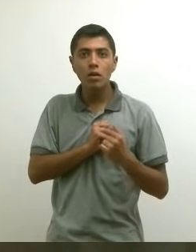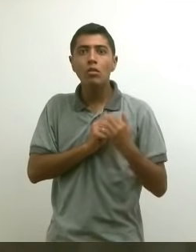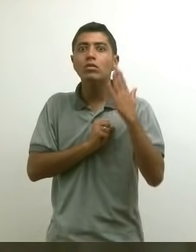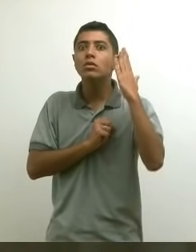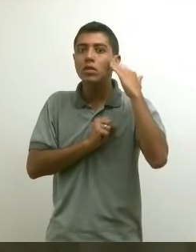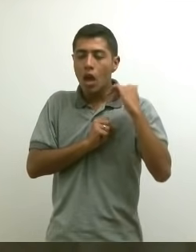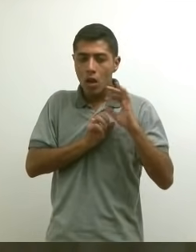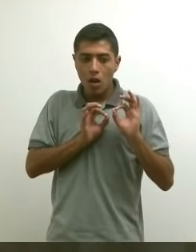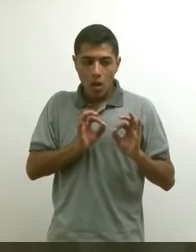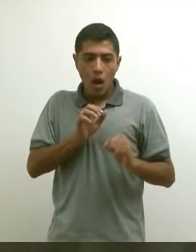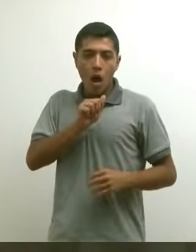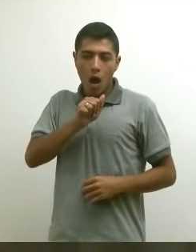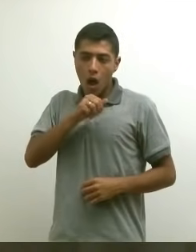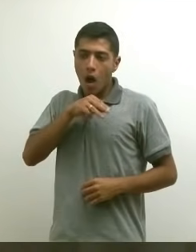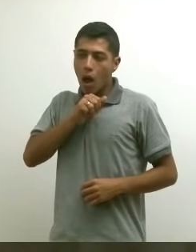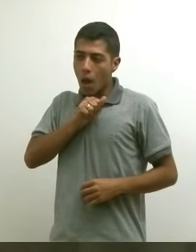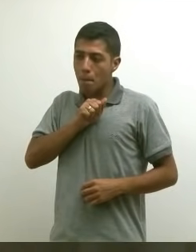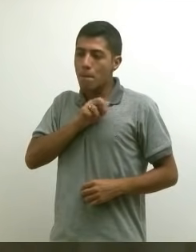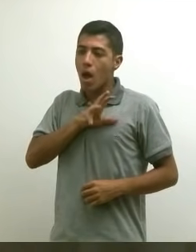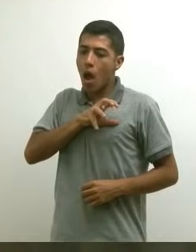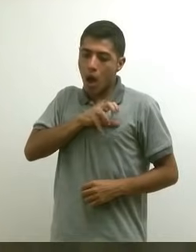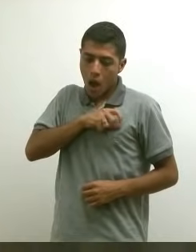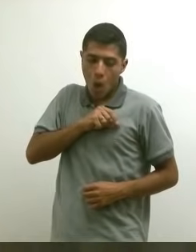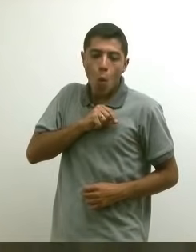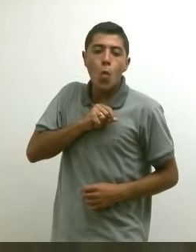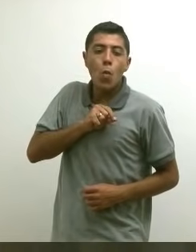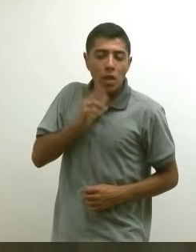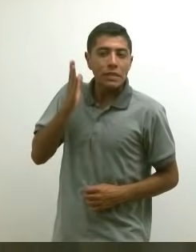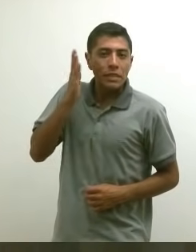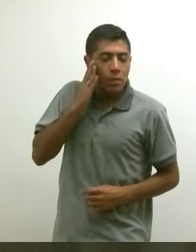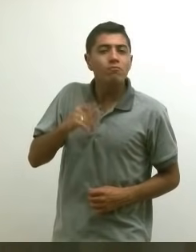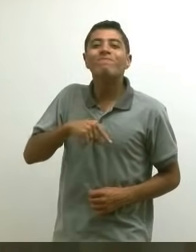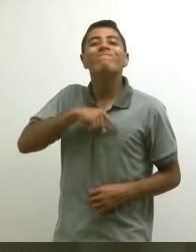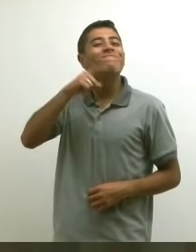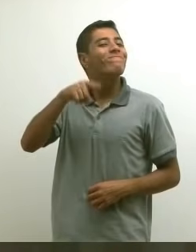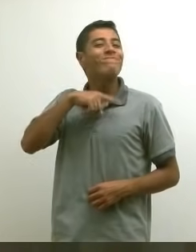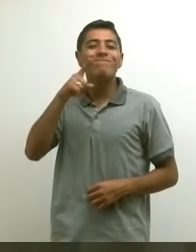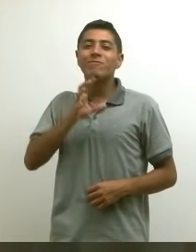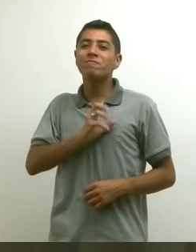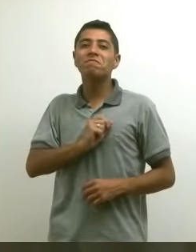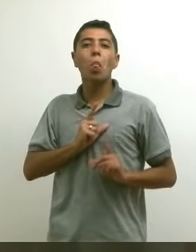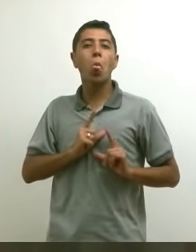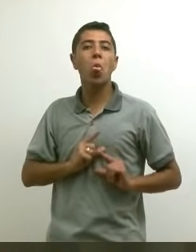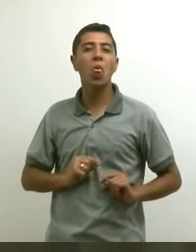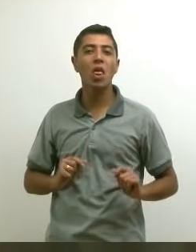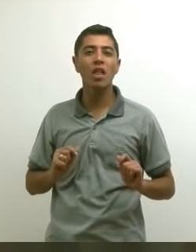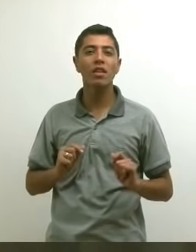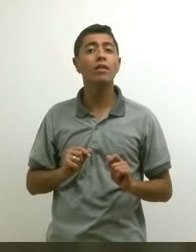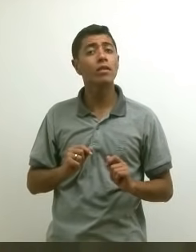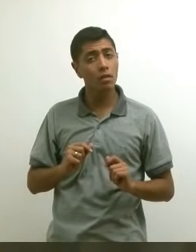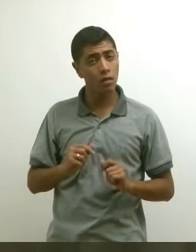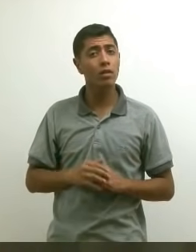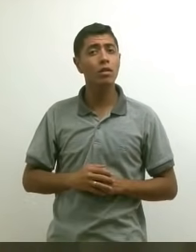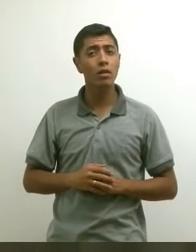sensorial o ser humano adulto ou criança mas a criança ela está mergulhado nesse processo